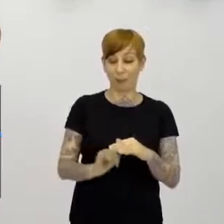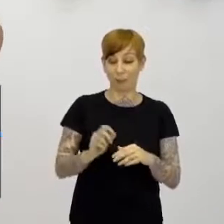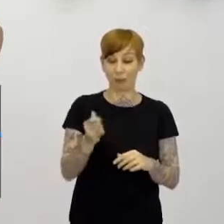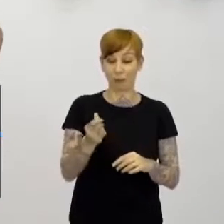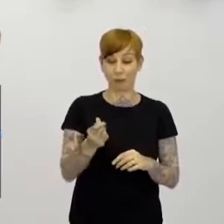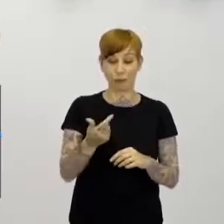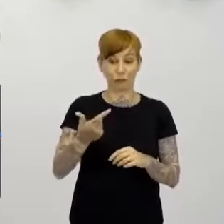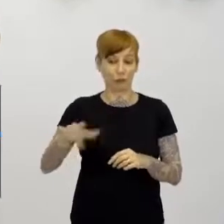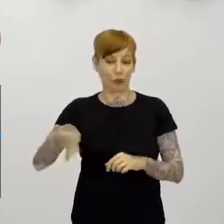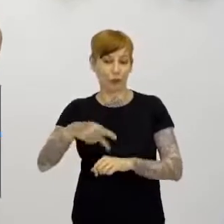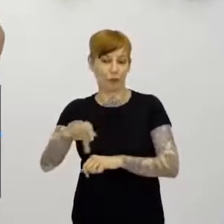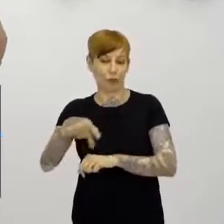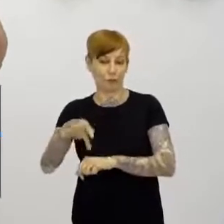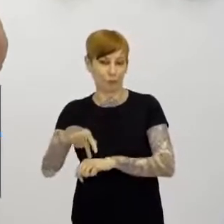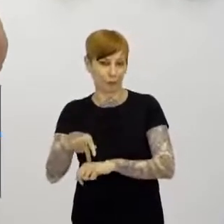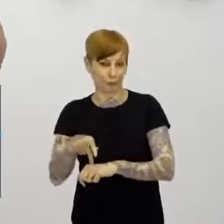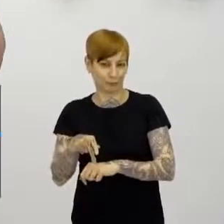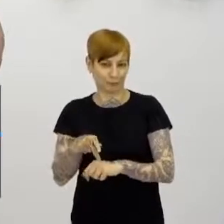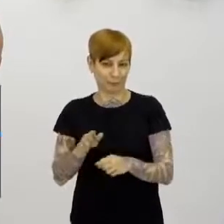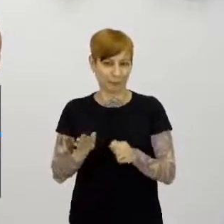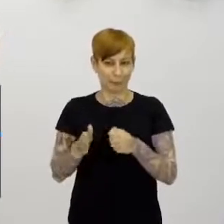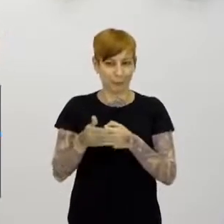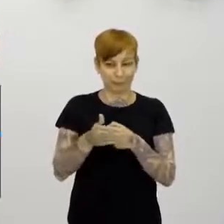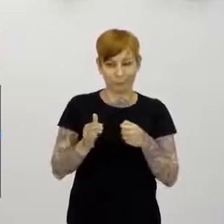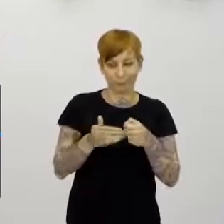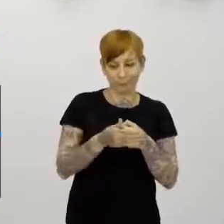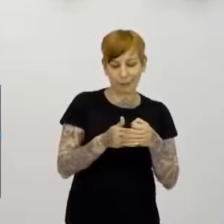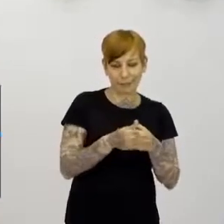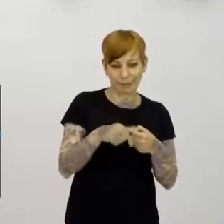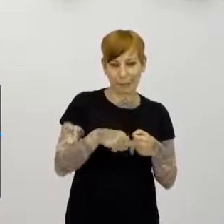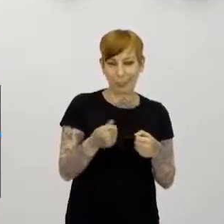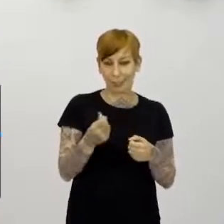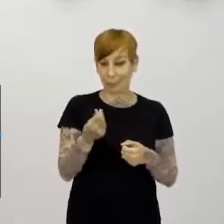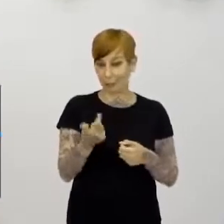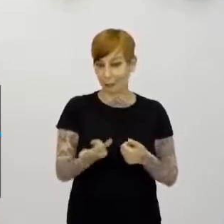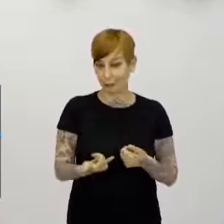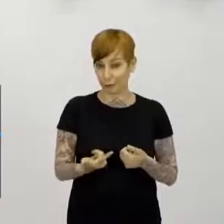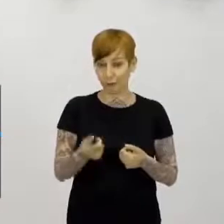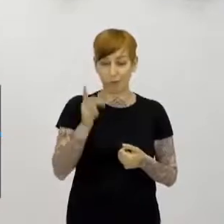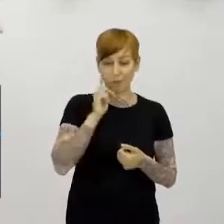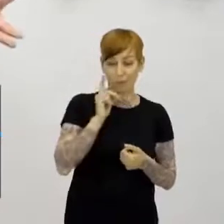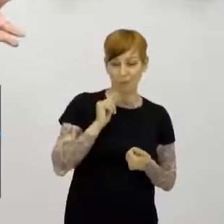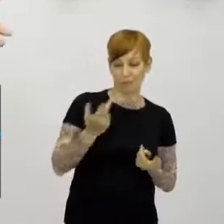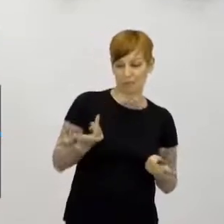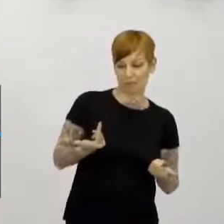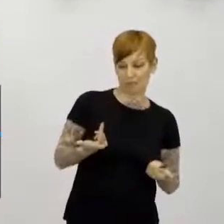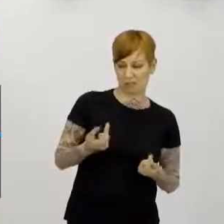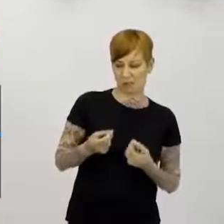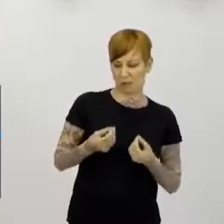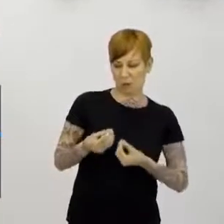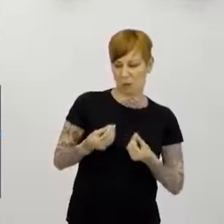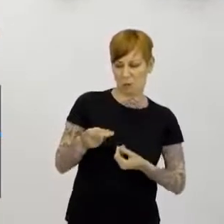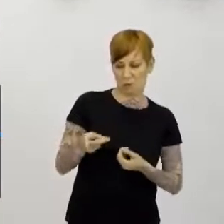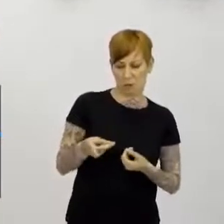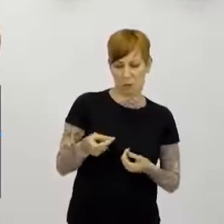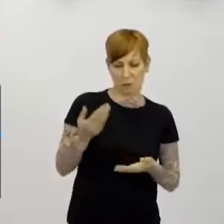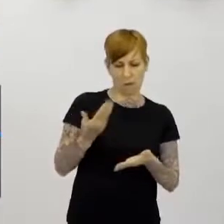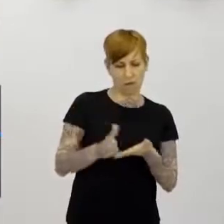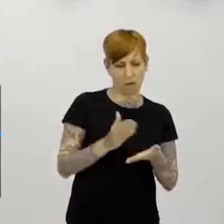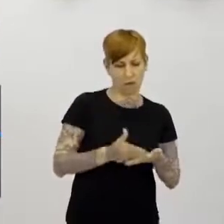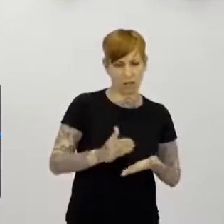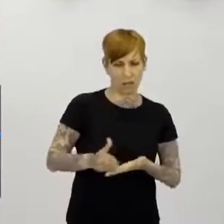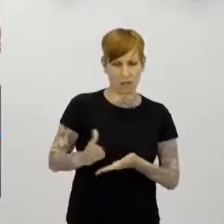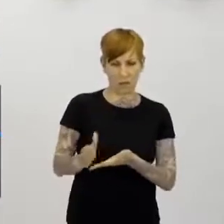mais protecionista do capital aqui no Brasil. Isso faz com que os Estados Unidos olhem para o Brasil e falem, mas e aí? Eu vou perder